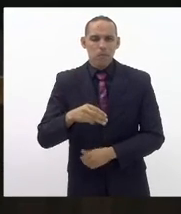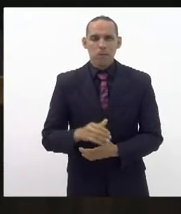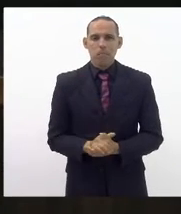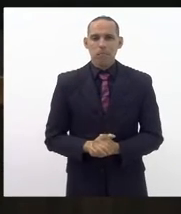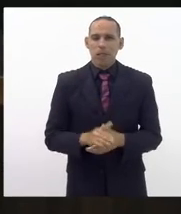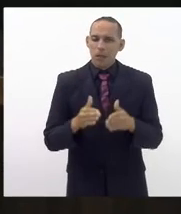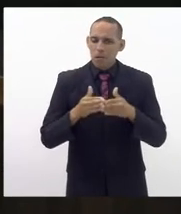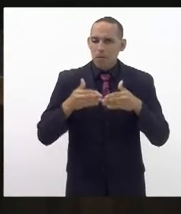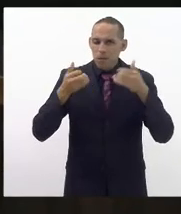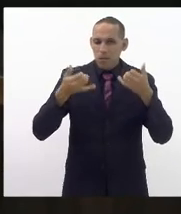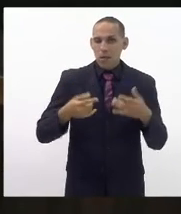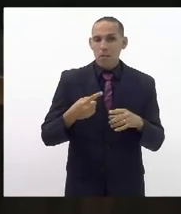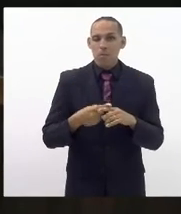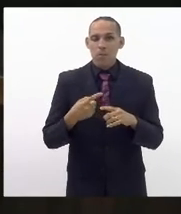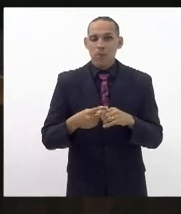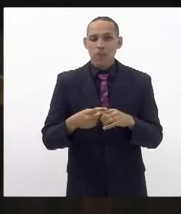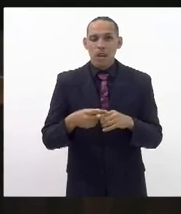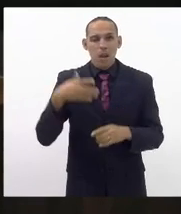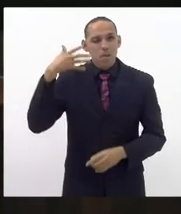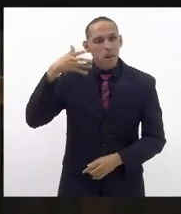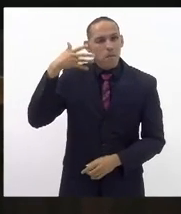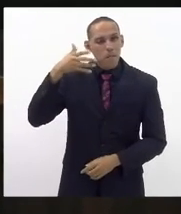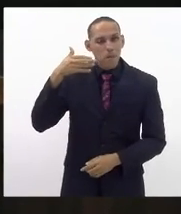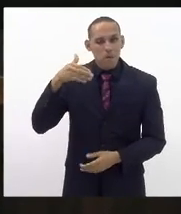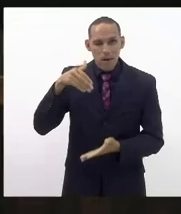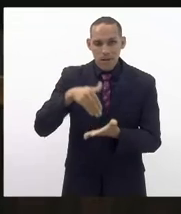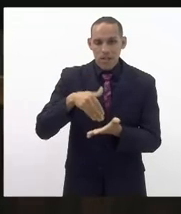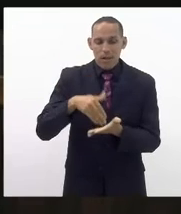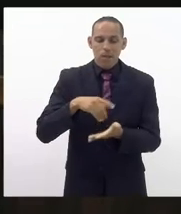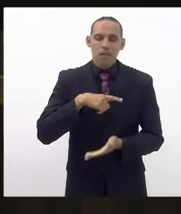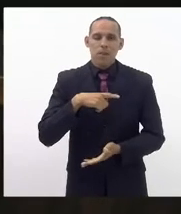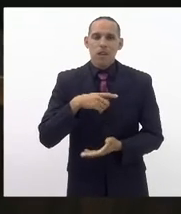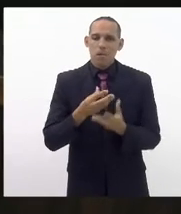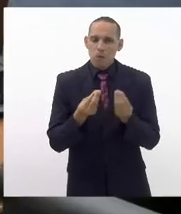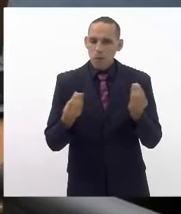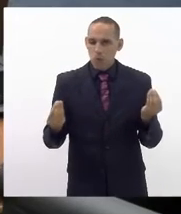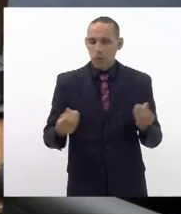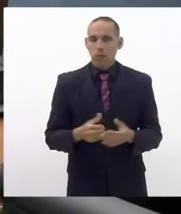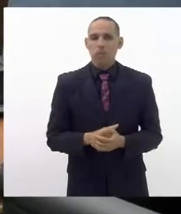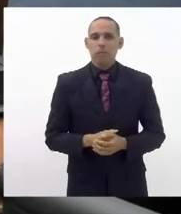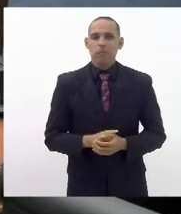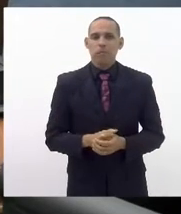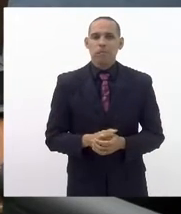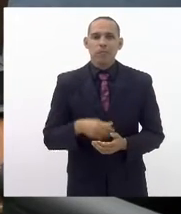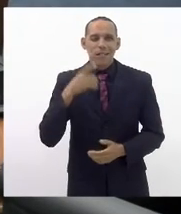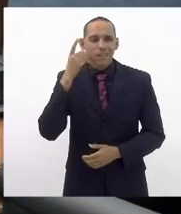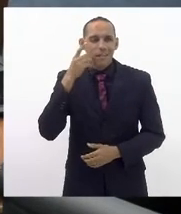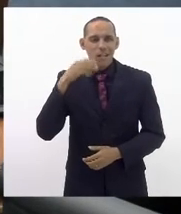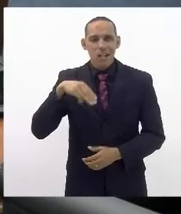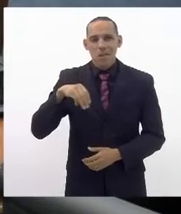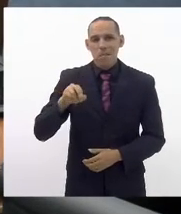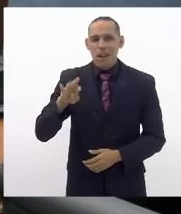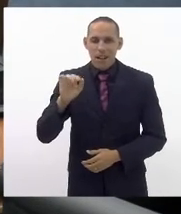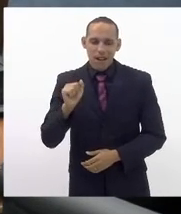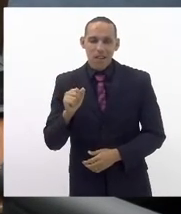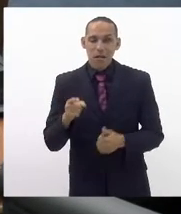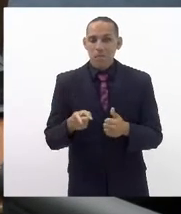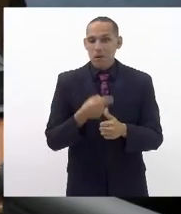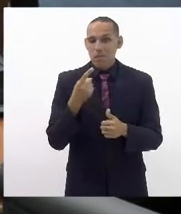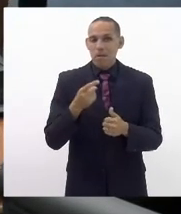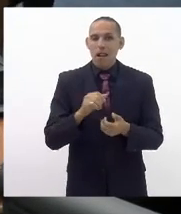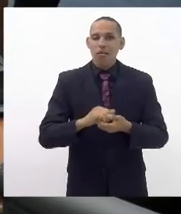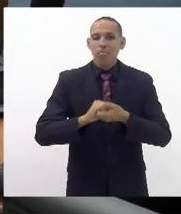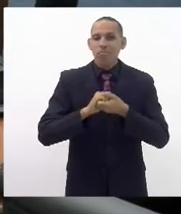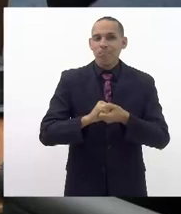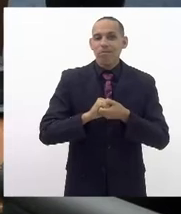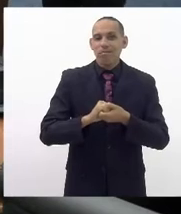pela ordem, porque temos muitos inscritos para o expediente final. Deputado Flávio Serafini. Deputada Marta Rocha, em primeiro lugar, eu quero saudar aqui